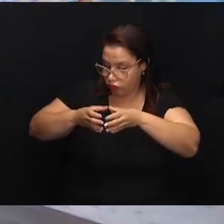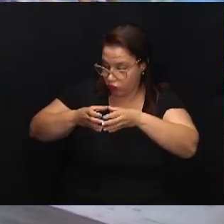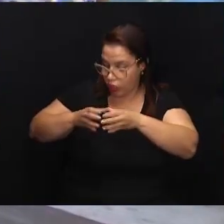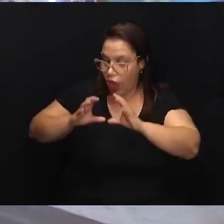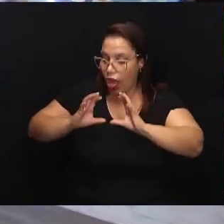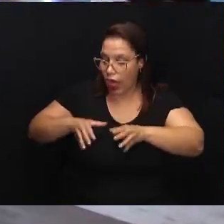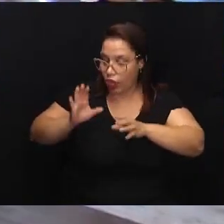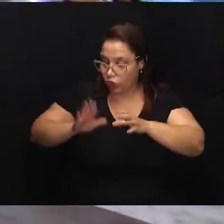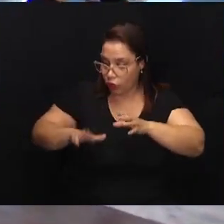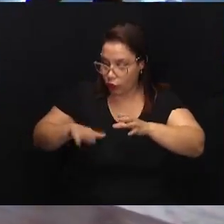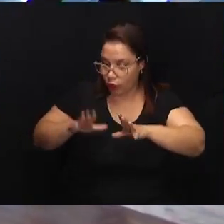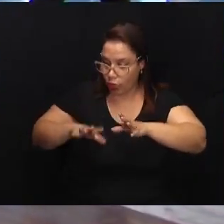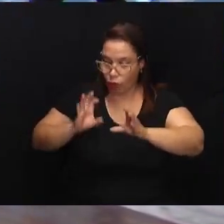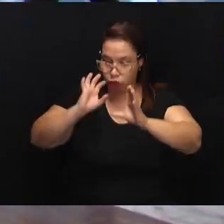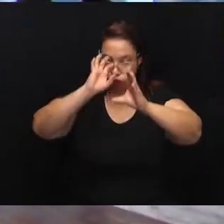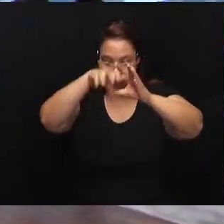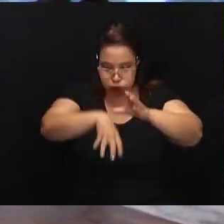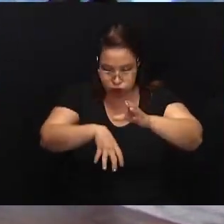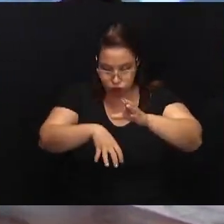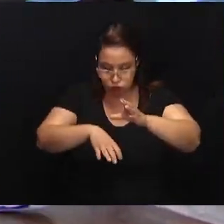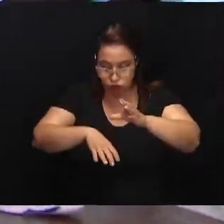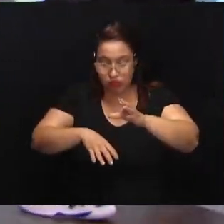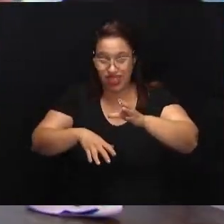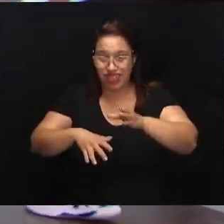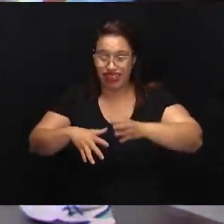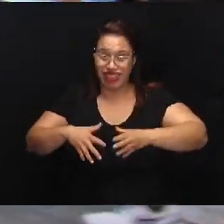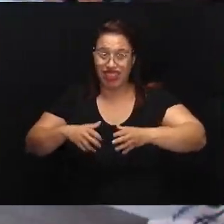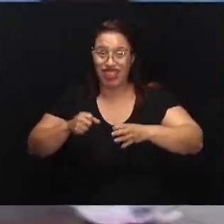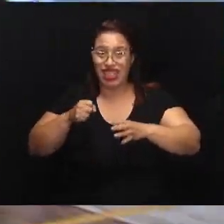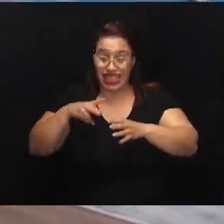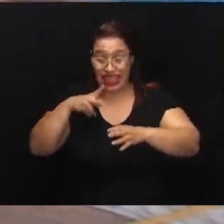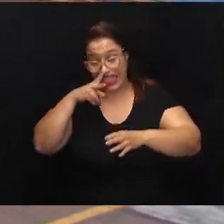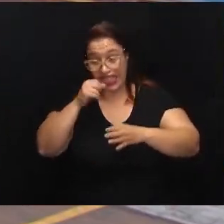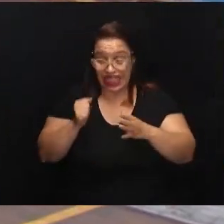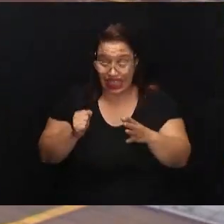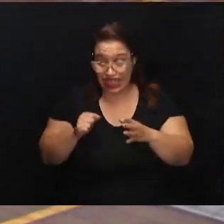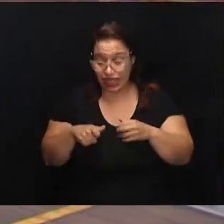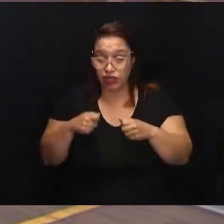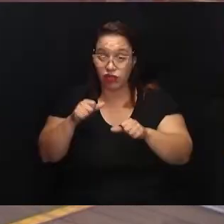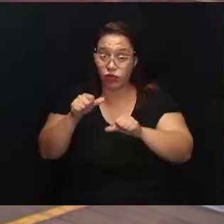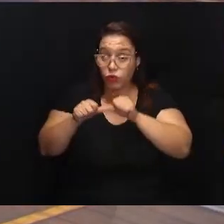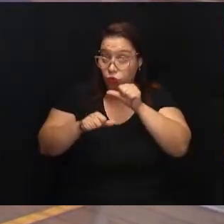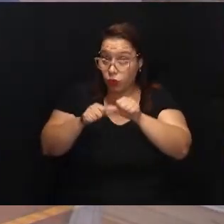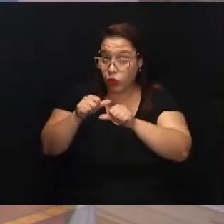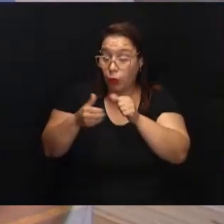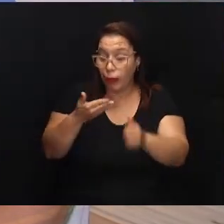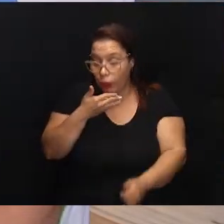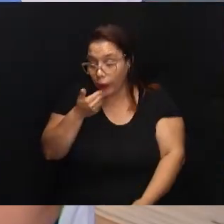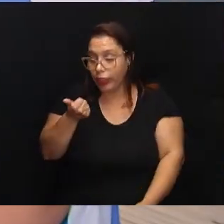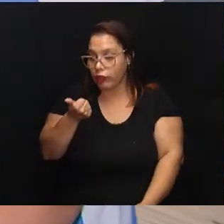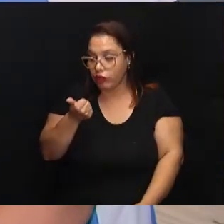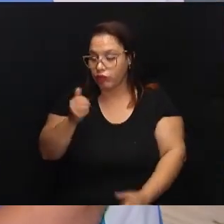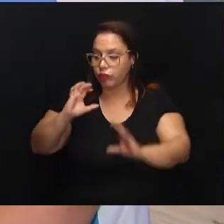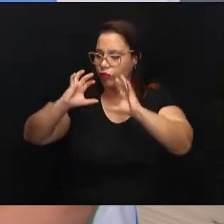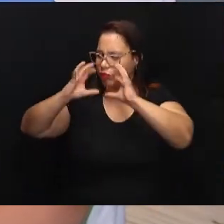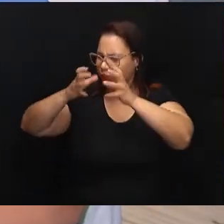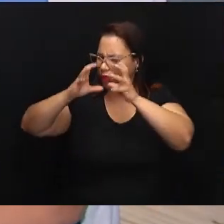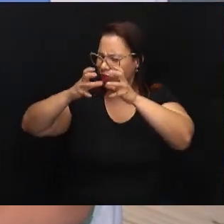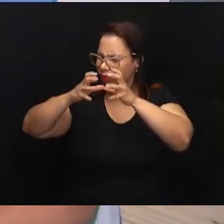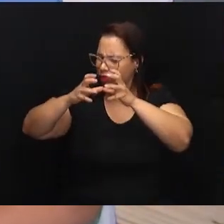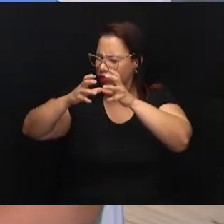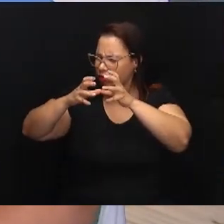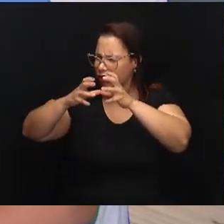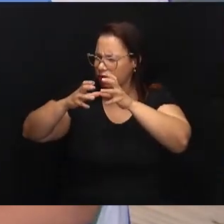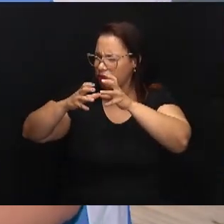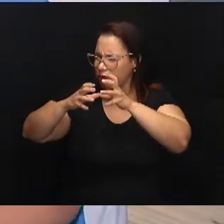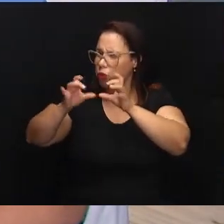basquete. E aí, né, devido à existência da modalidade, eles foram aprimorando. O voleibol é uma